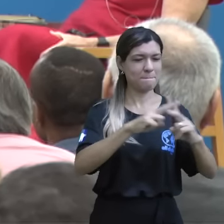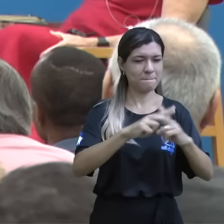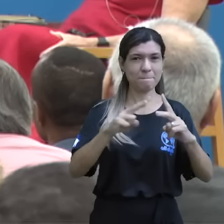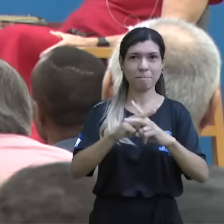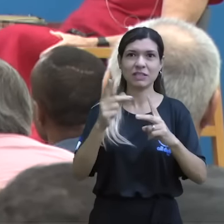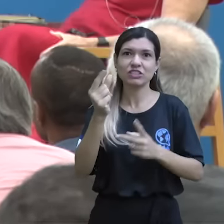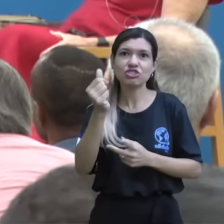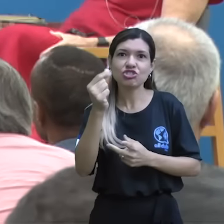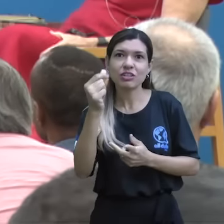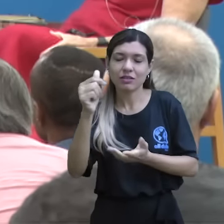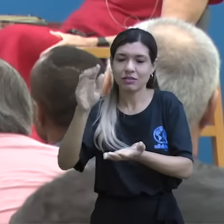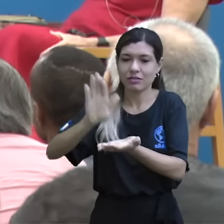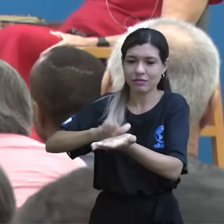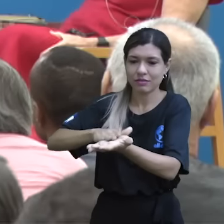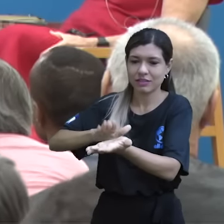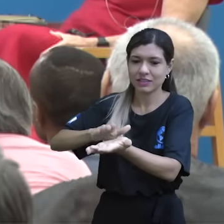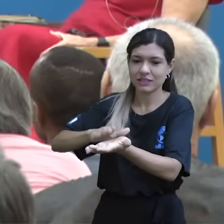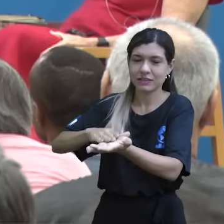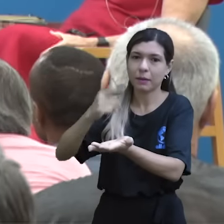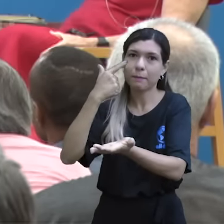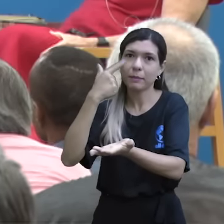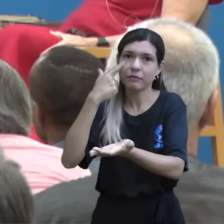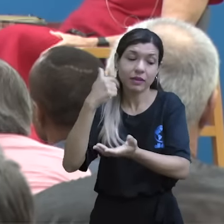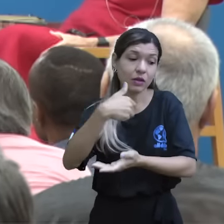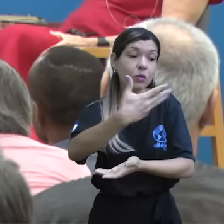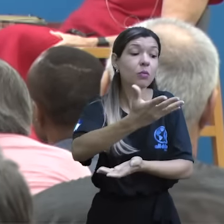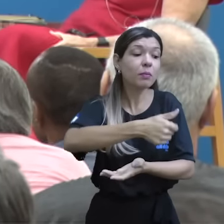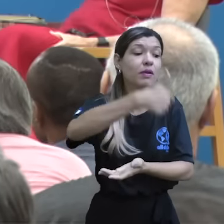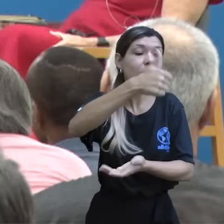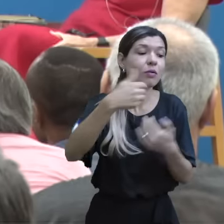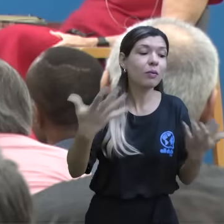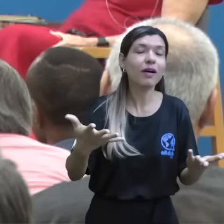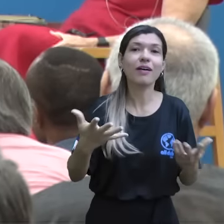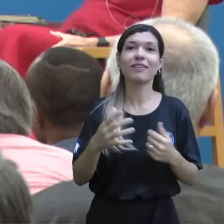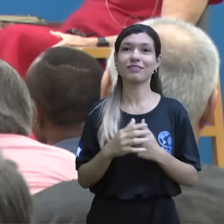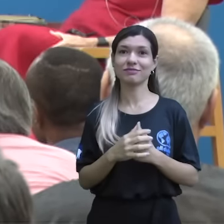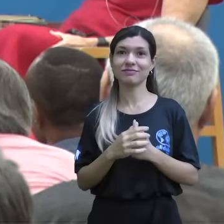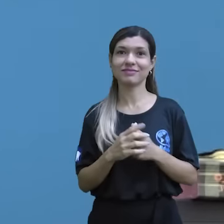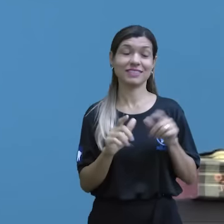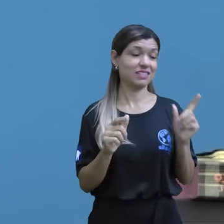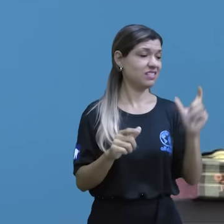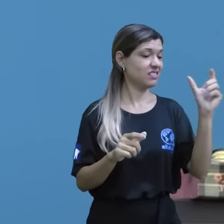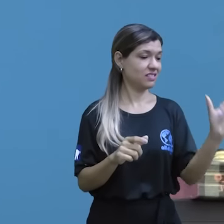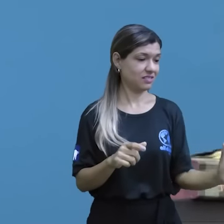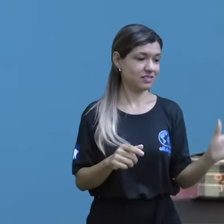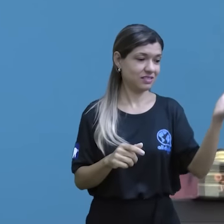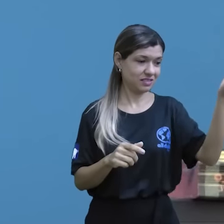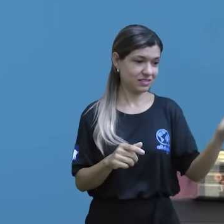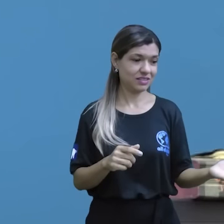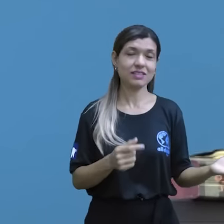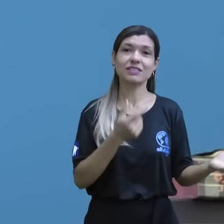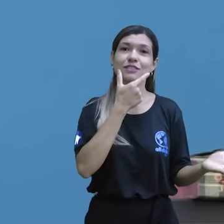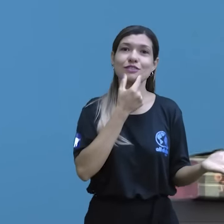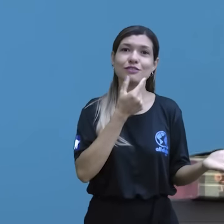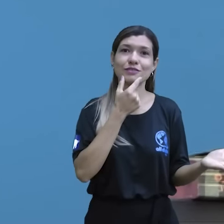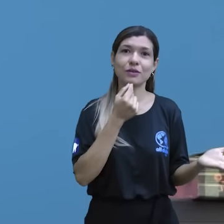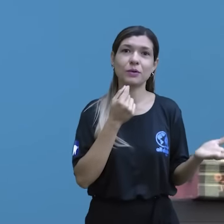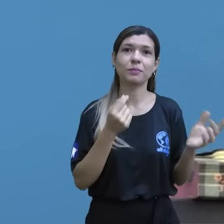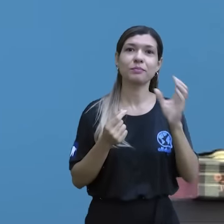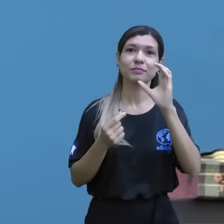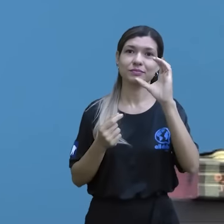dos Anjos? Primeiro é Clara, essa menina cheia de sonhos, que eram os sonhos do Brasil. Eu não